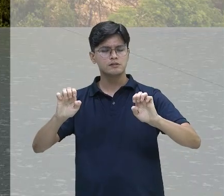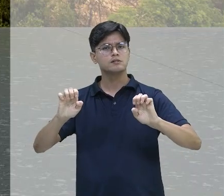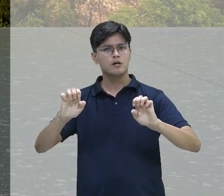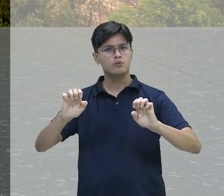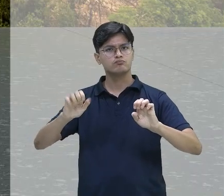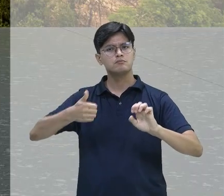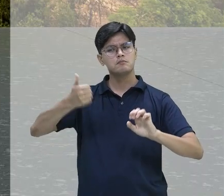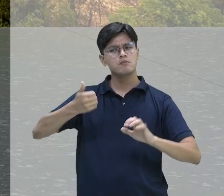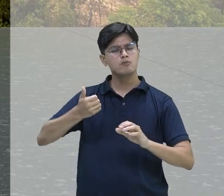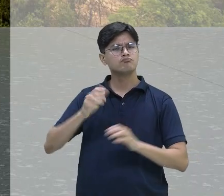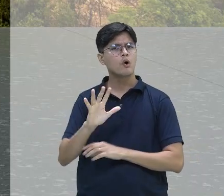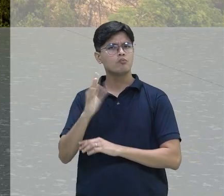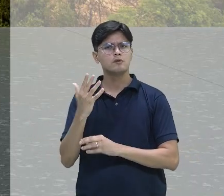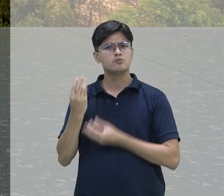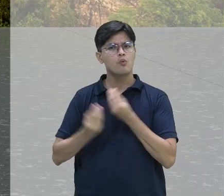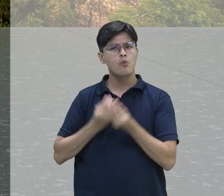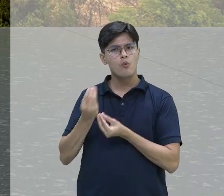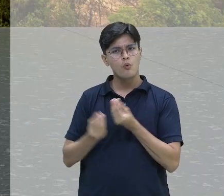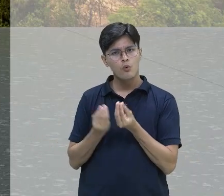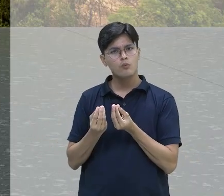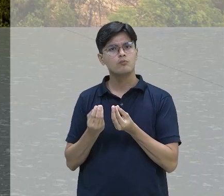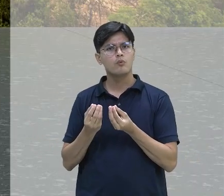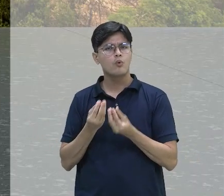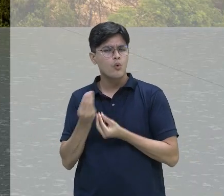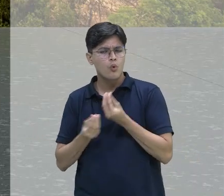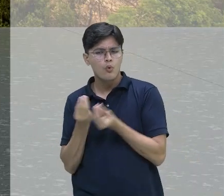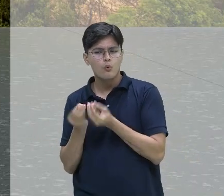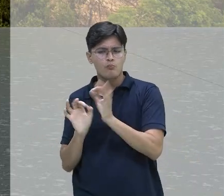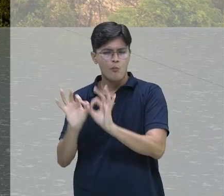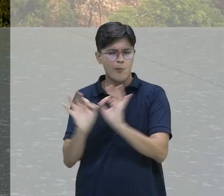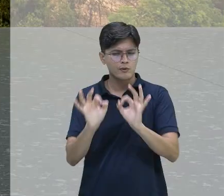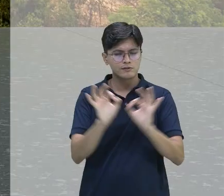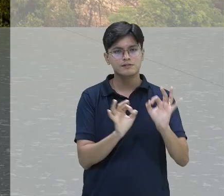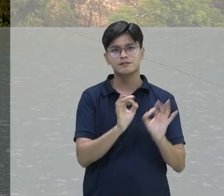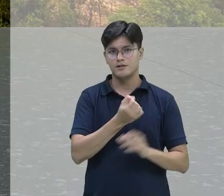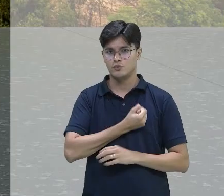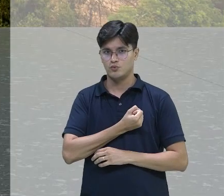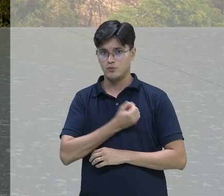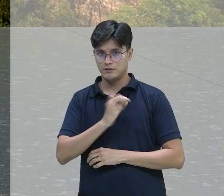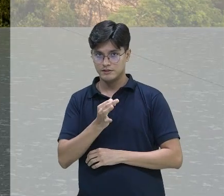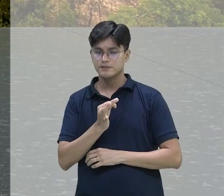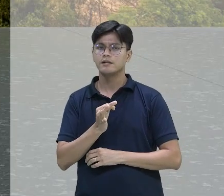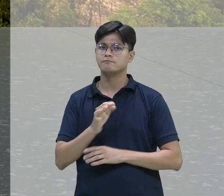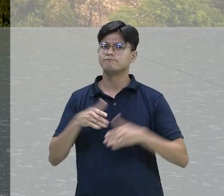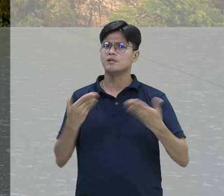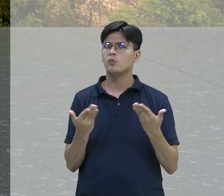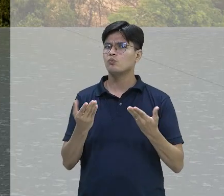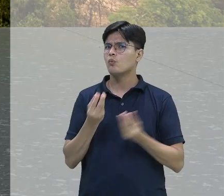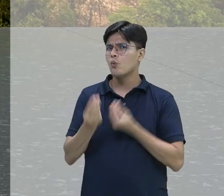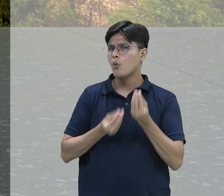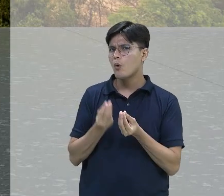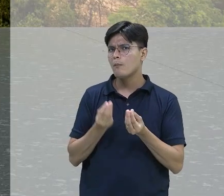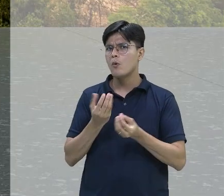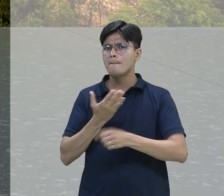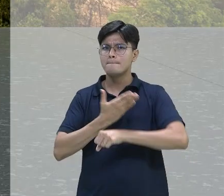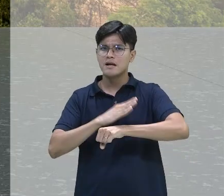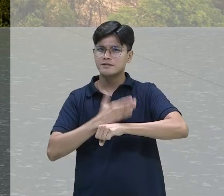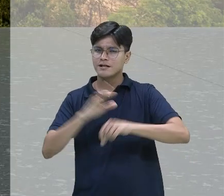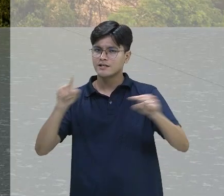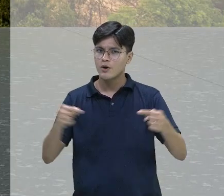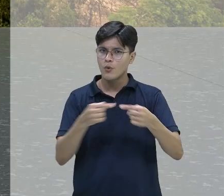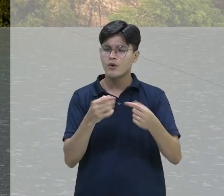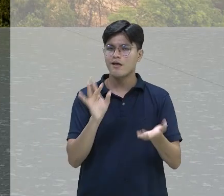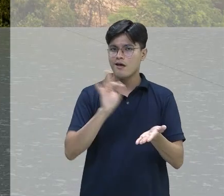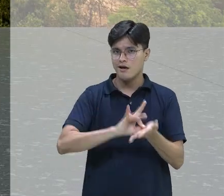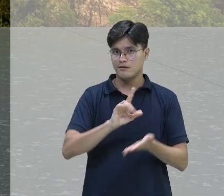onde colocar cada termo em uma equação. Nós podemos trazer isso para a nossa realidade. Como? Imagine que estamos estudando 2 tipos